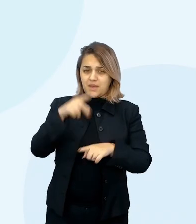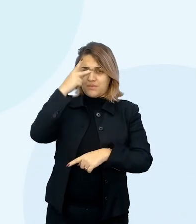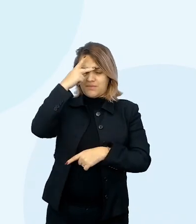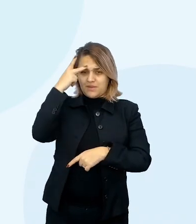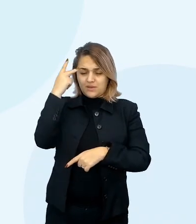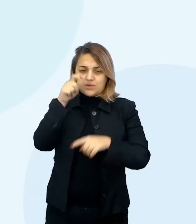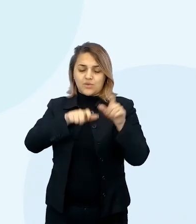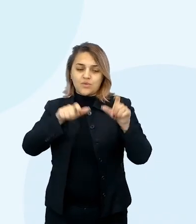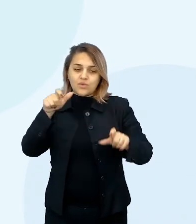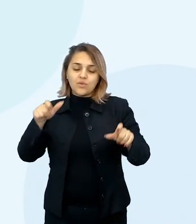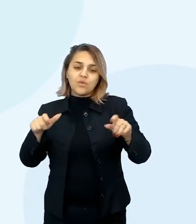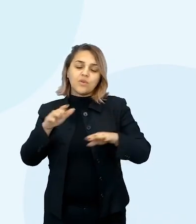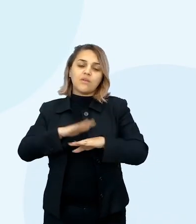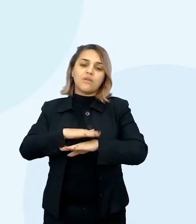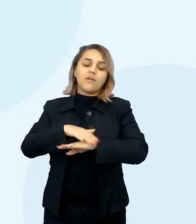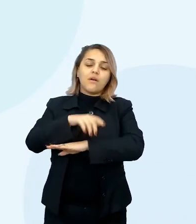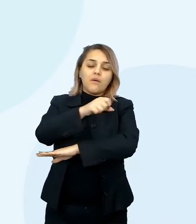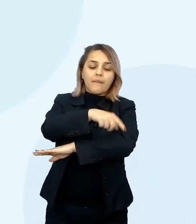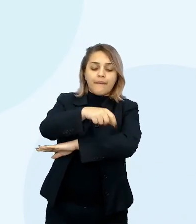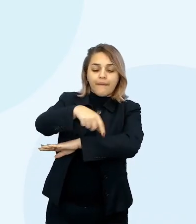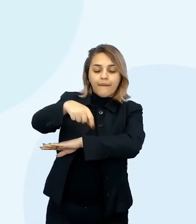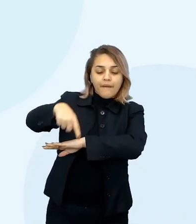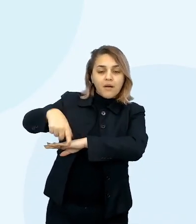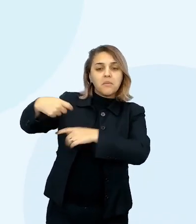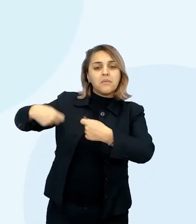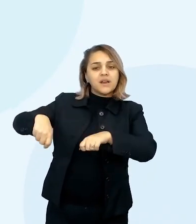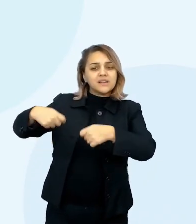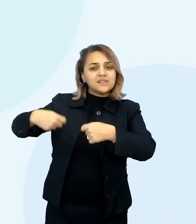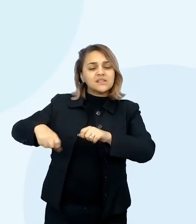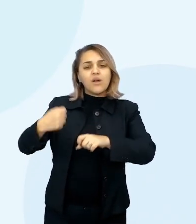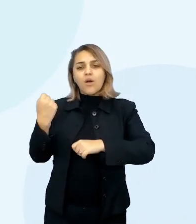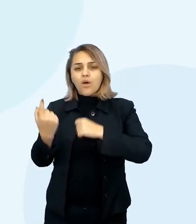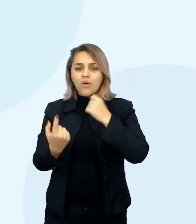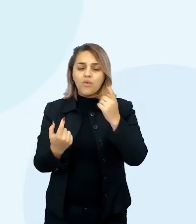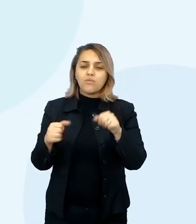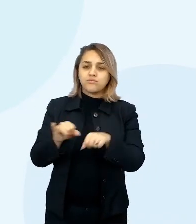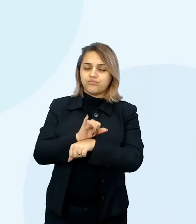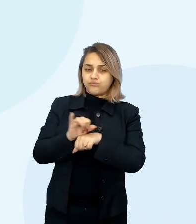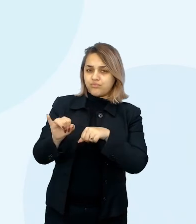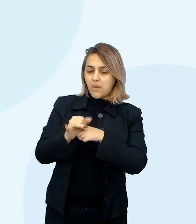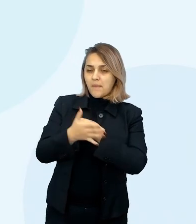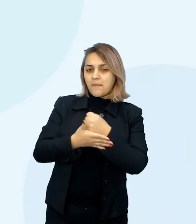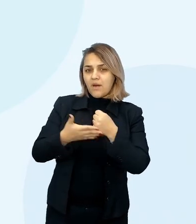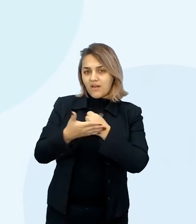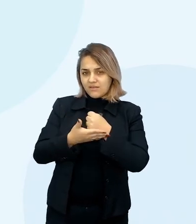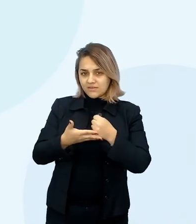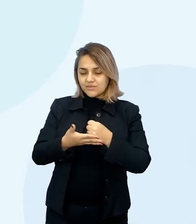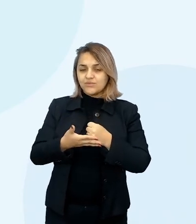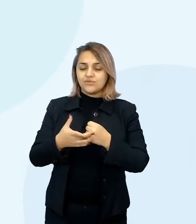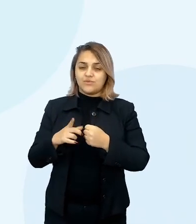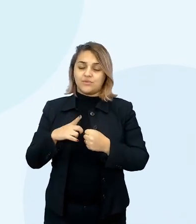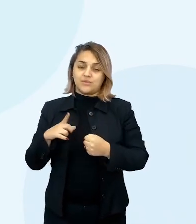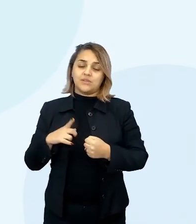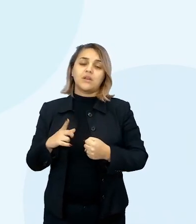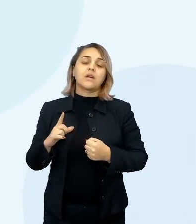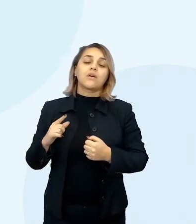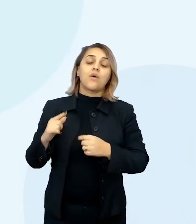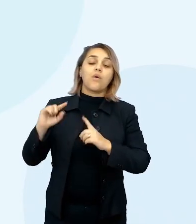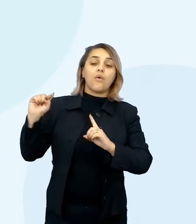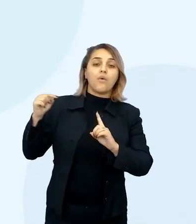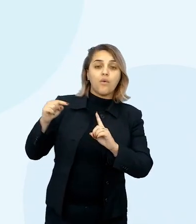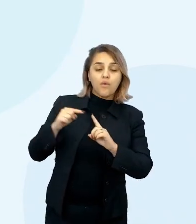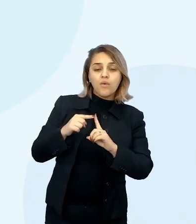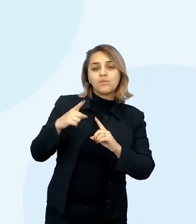horta, são necessários algumas ferramentas básicas para essa tarefa. Eu comentei aqui